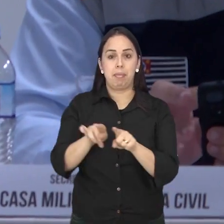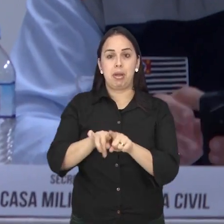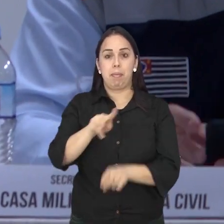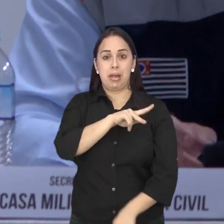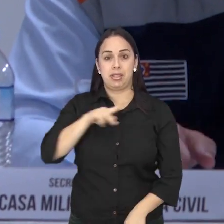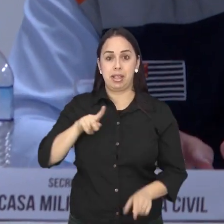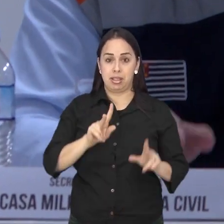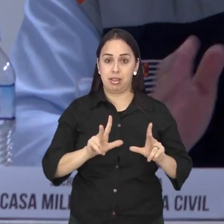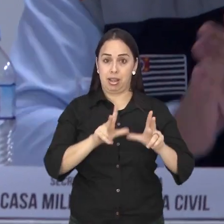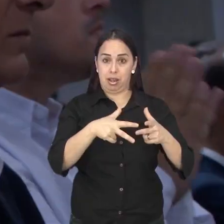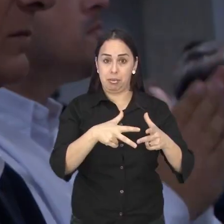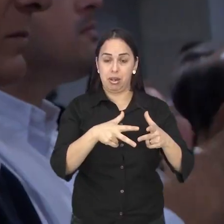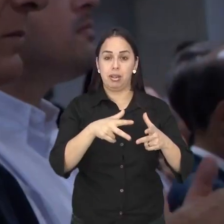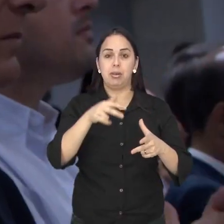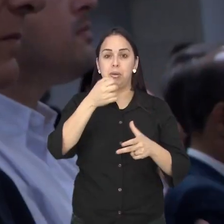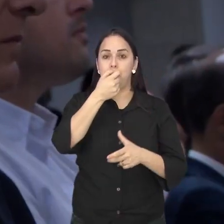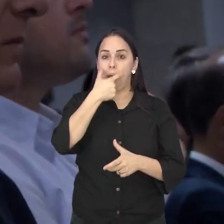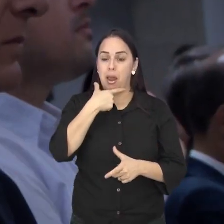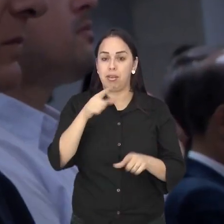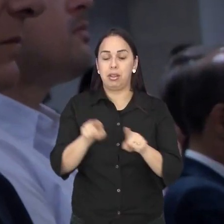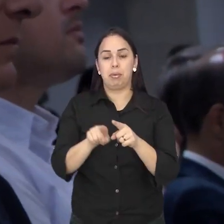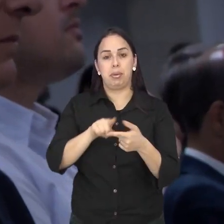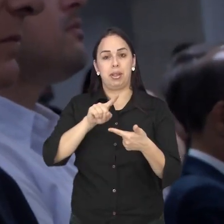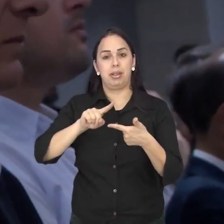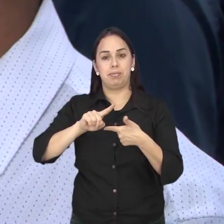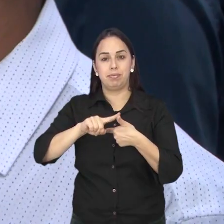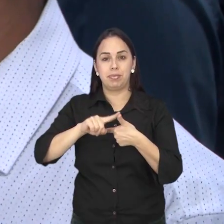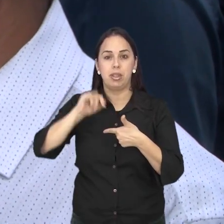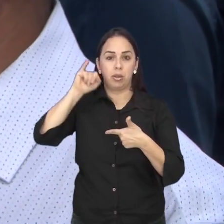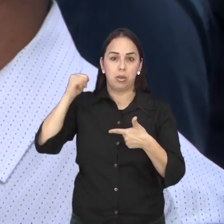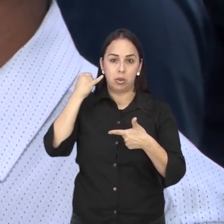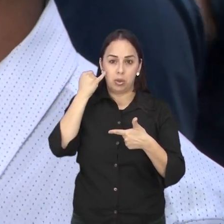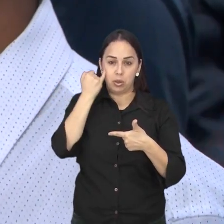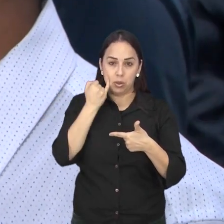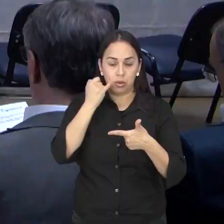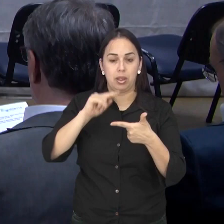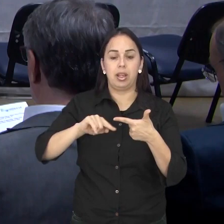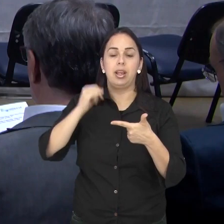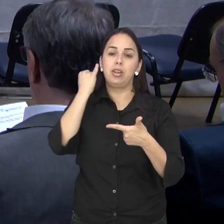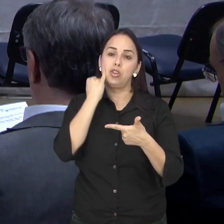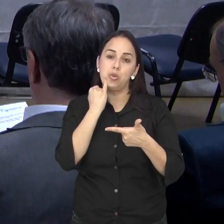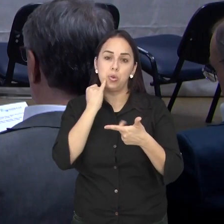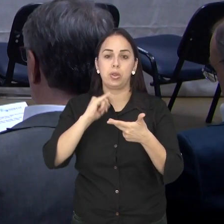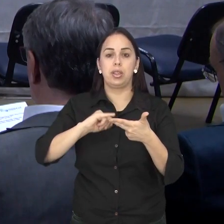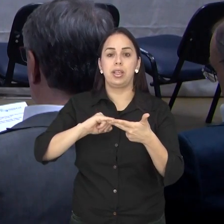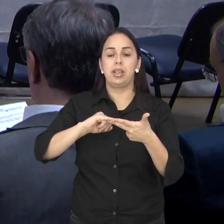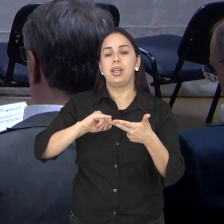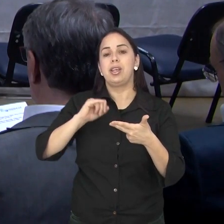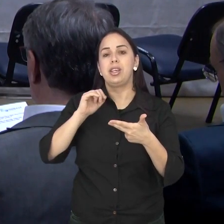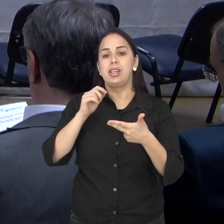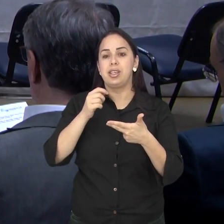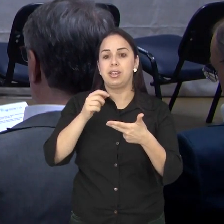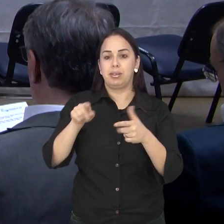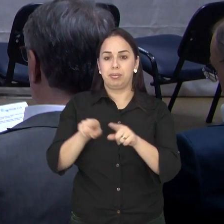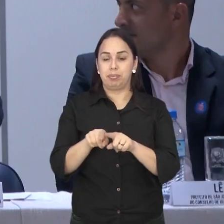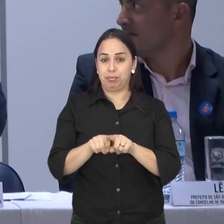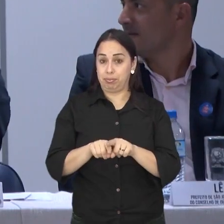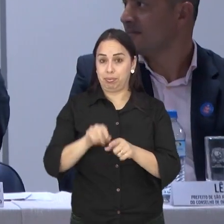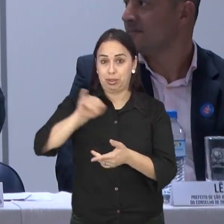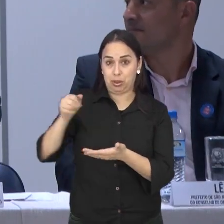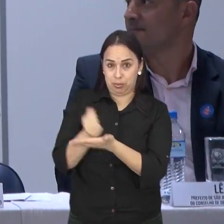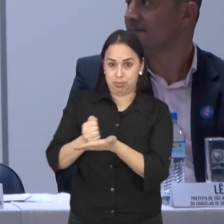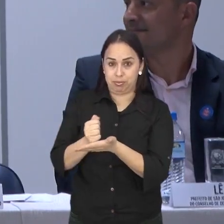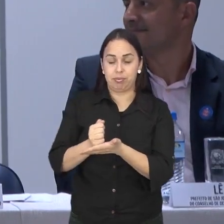Câmara, Roberto Deleven, além dos vereadores Juvenil Silvério, Júnior da Farmácia e Zé Luiz. Durante a reunião,